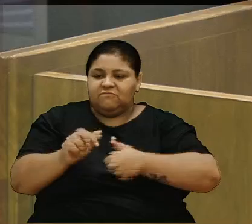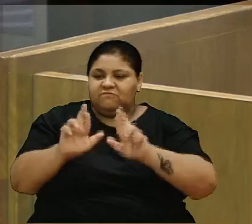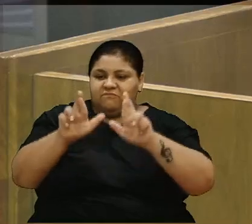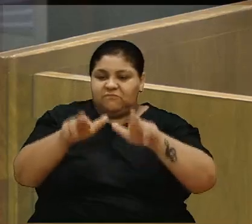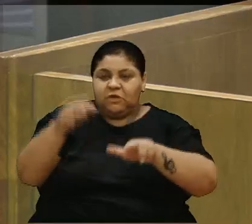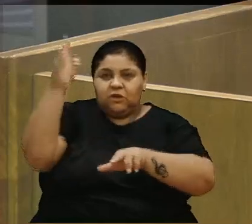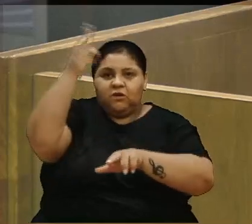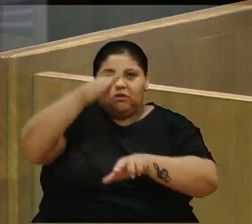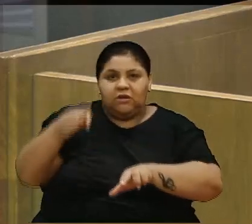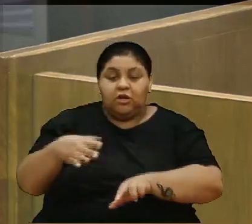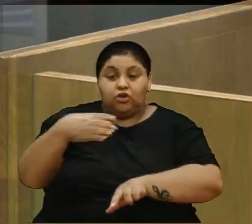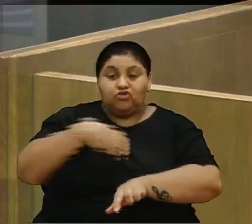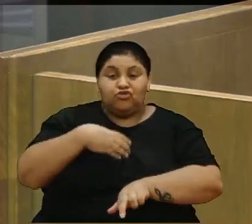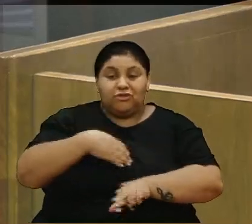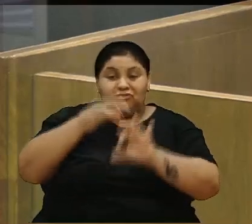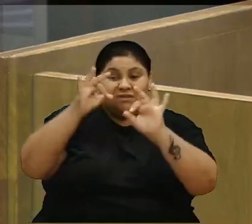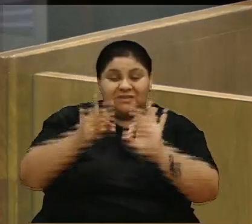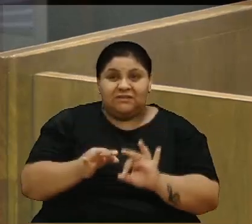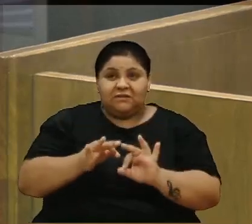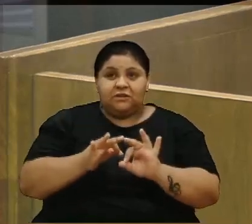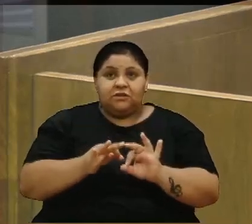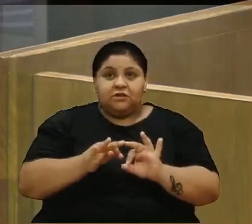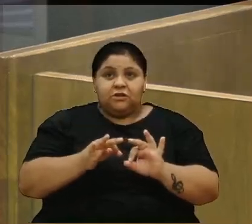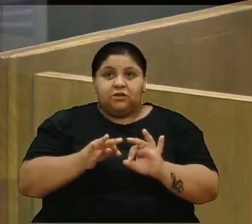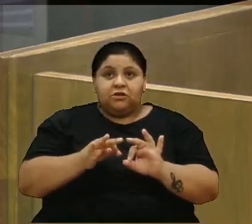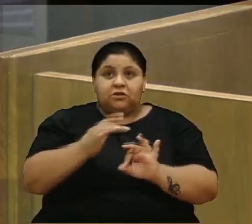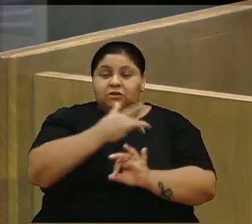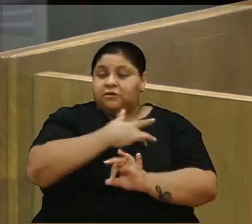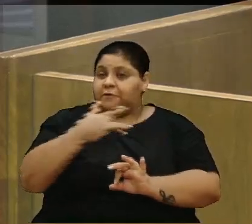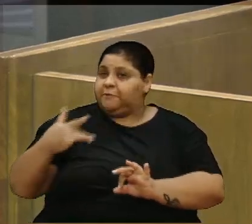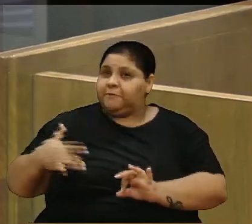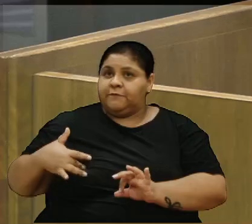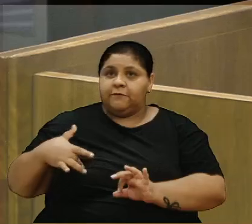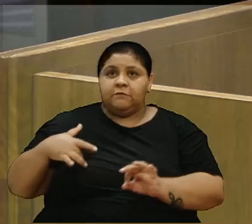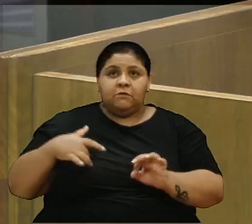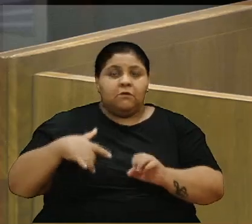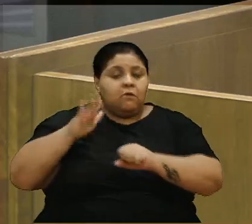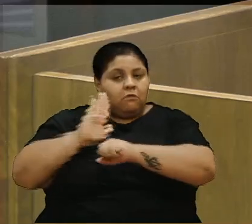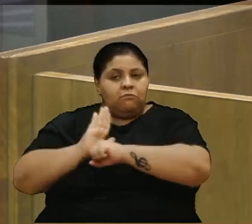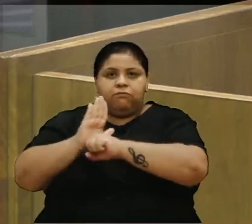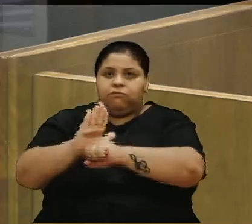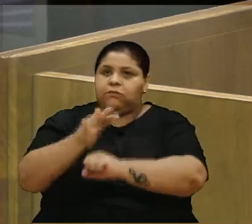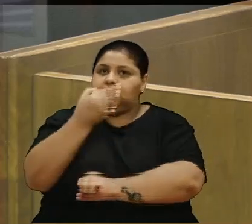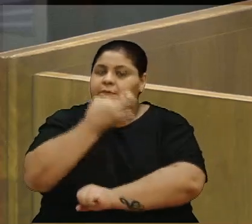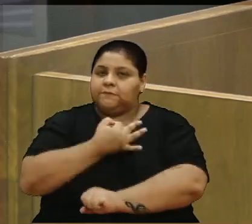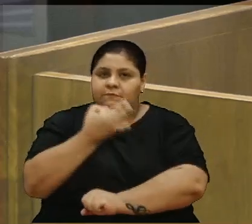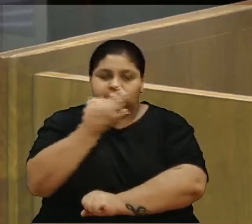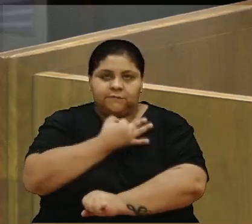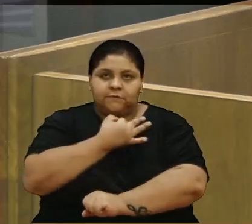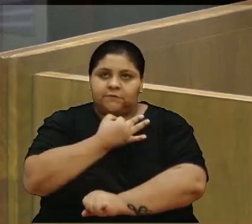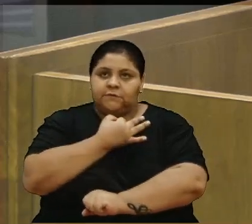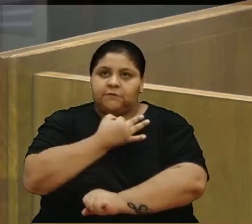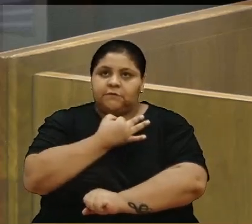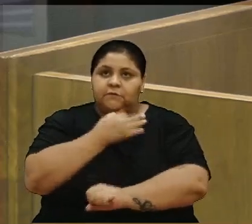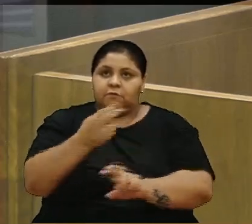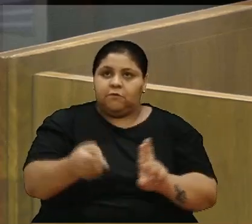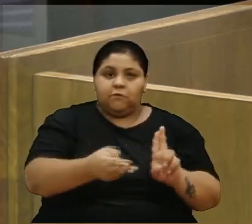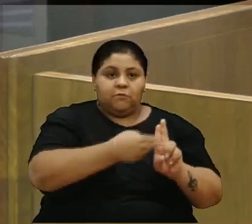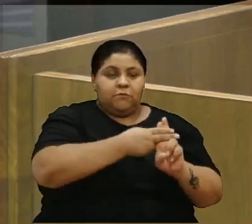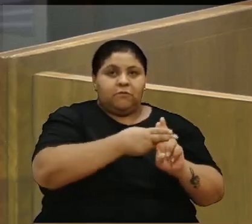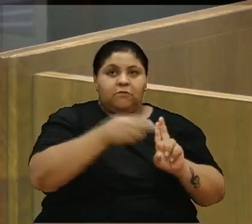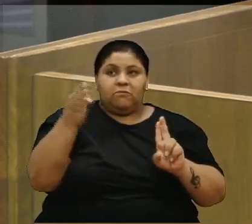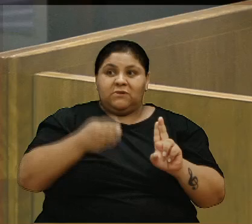do Brasil de forma qualificada pela saúde, seria uma grande contribuição que Caxias do Sul daria para o SUS e para o